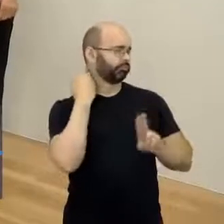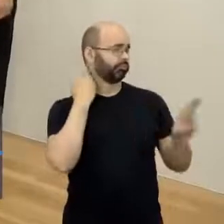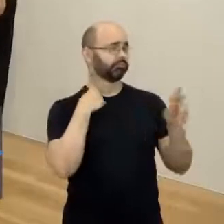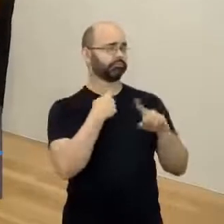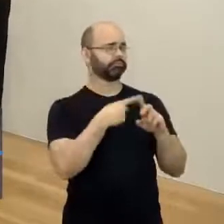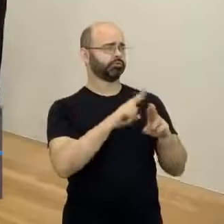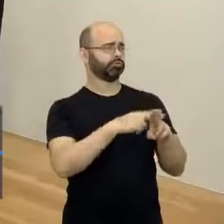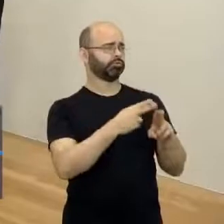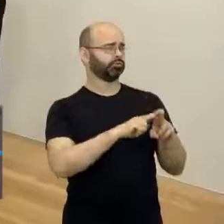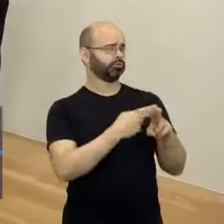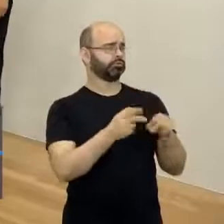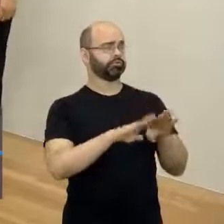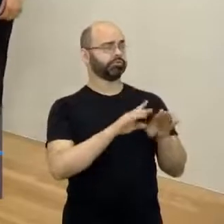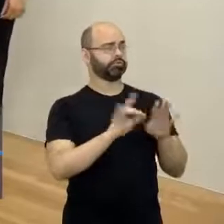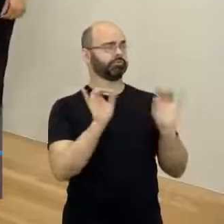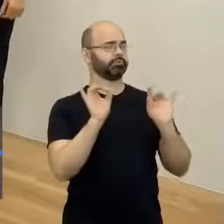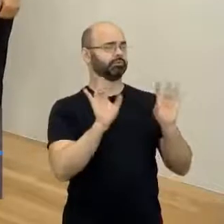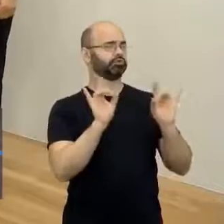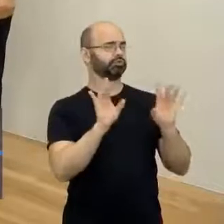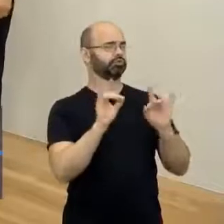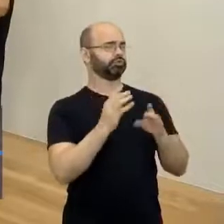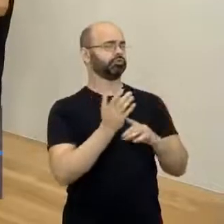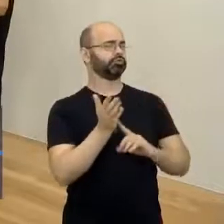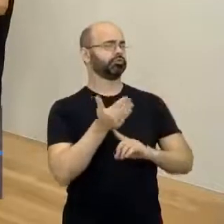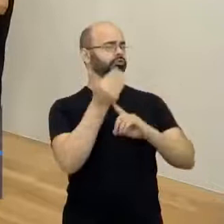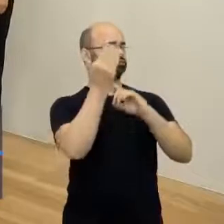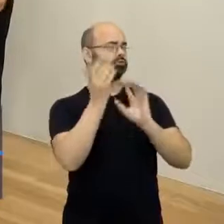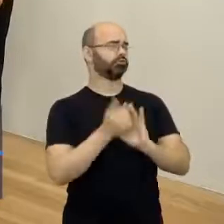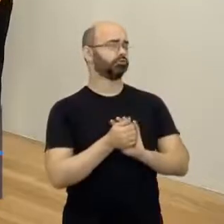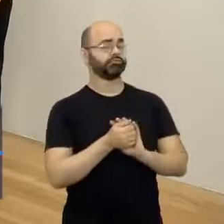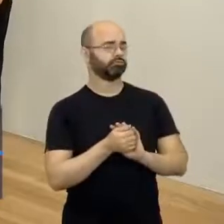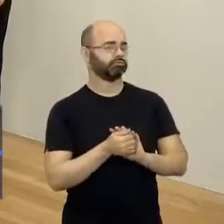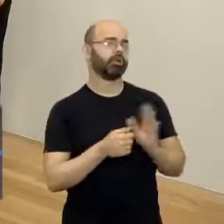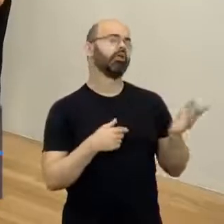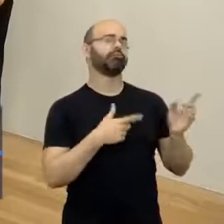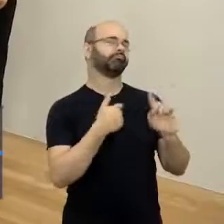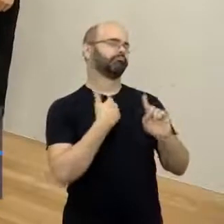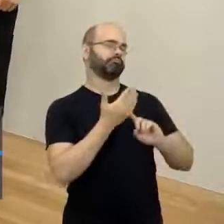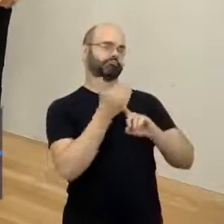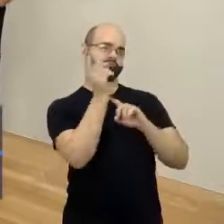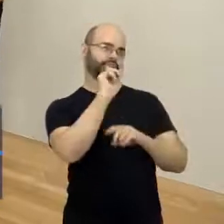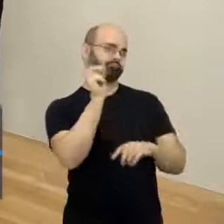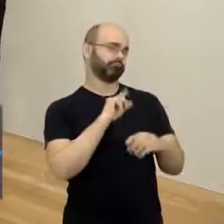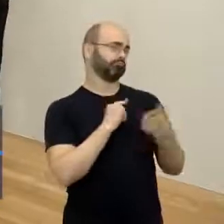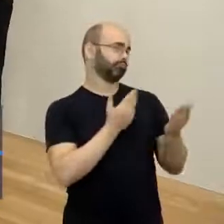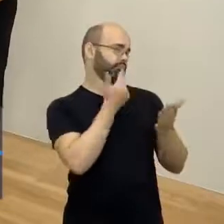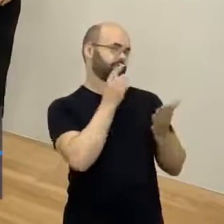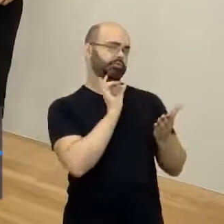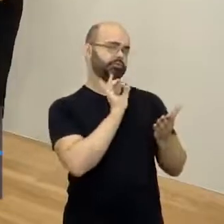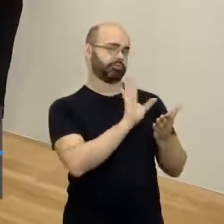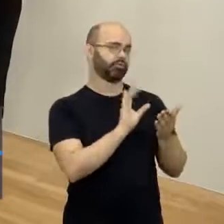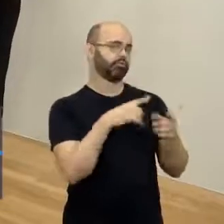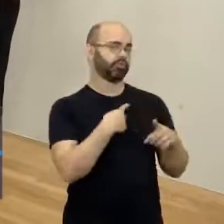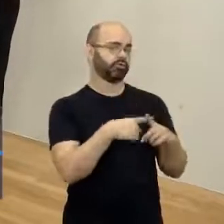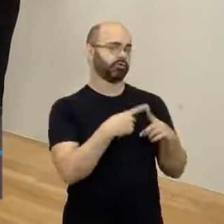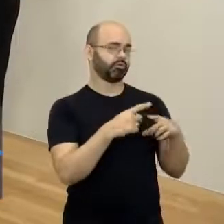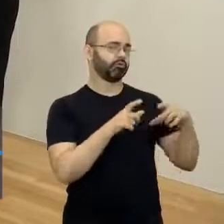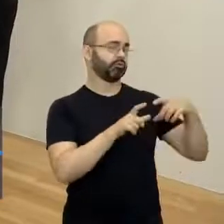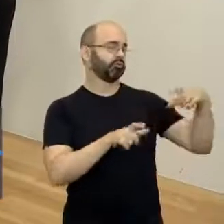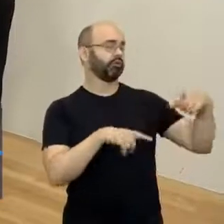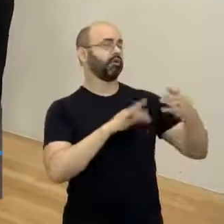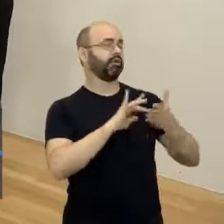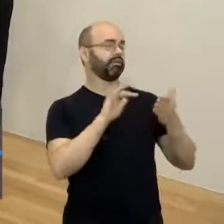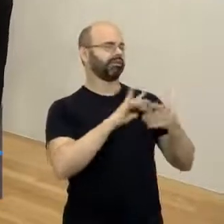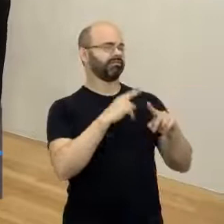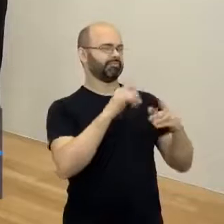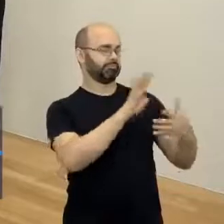chocolate, mas ele também é tecnológico. Então... Troca. Ele não é tecnológico, não. Ele só é de comer, porque e ele, a gente chama tablete porque ele tem